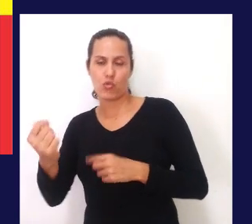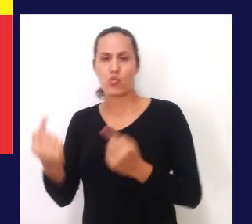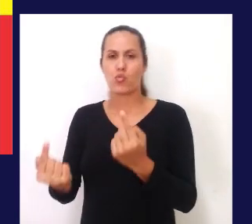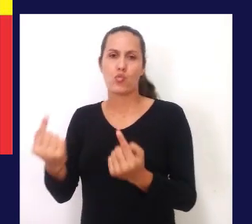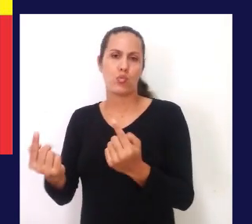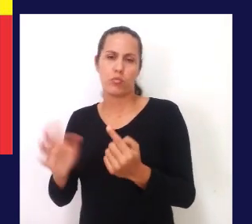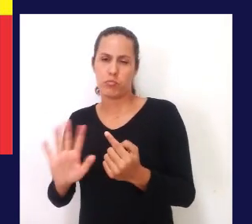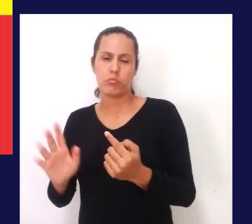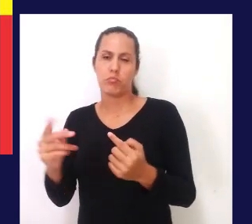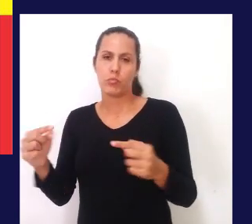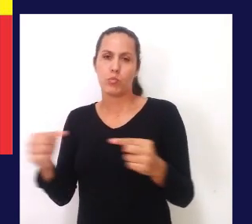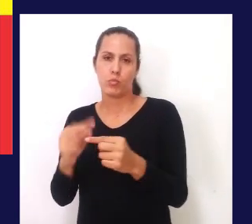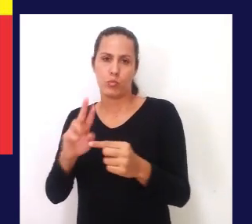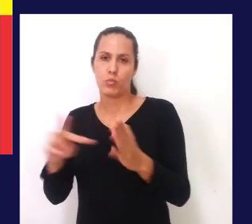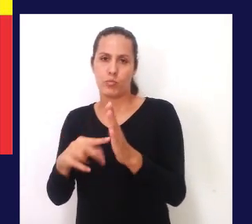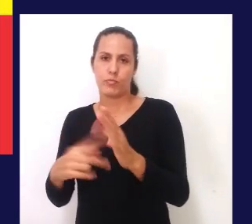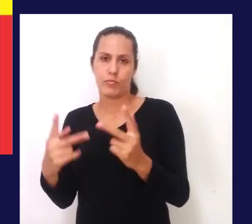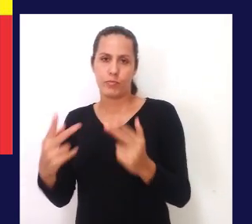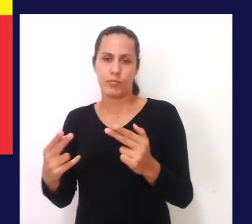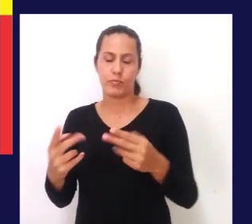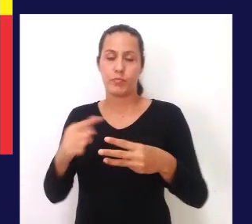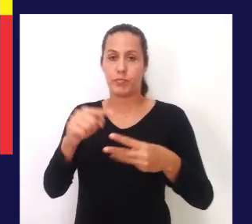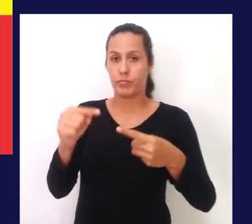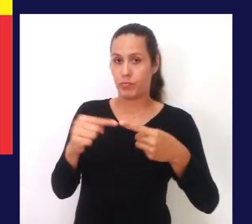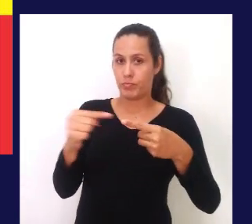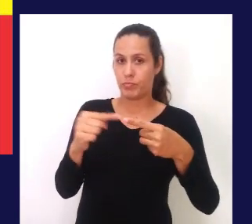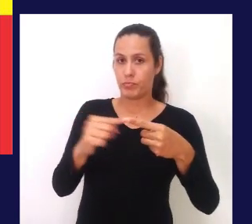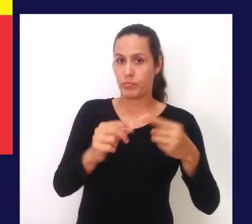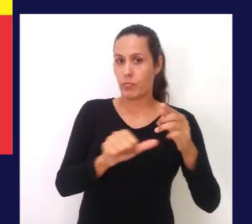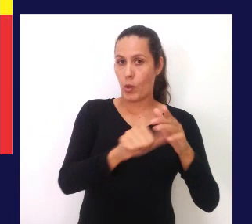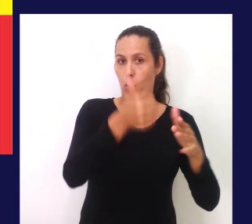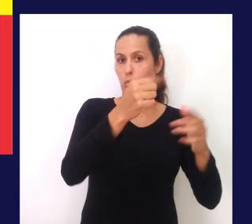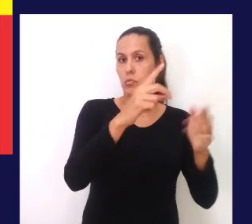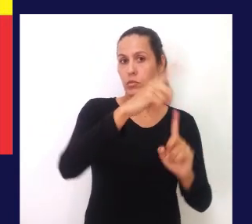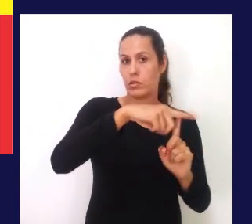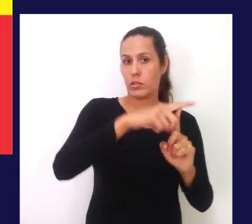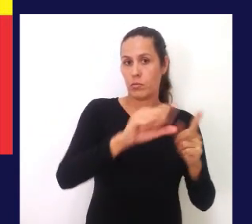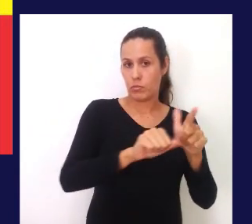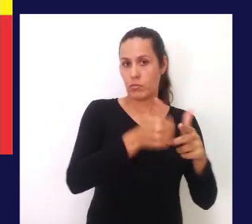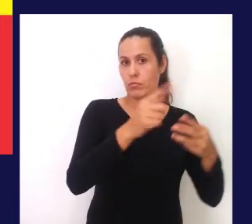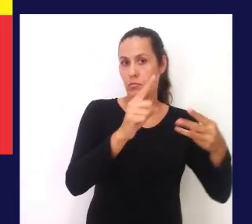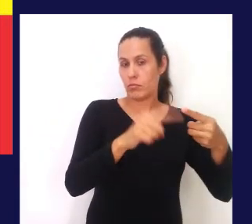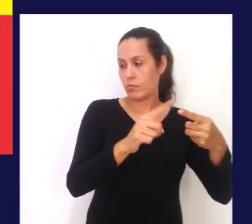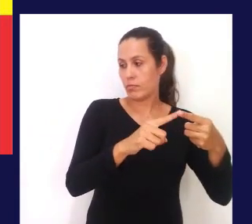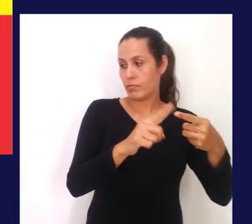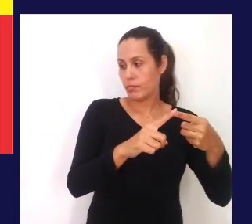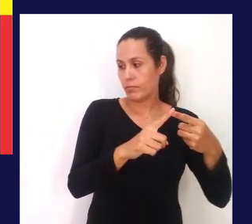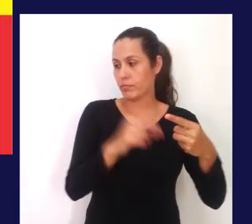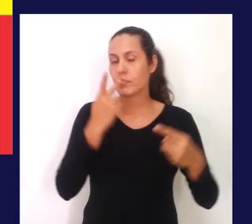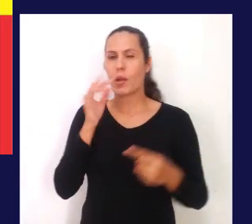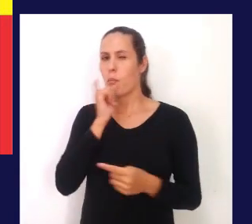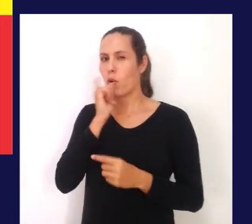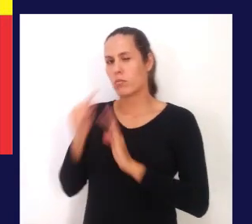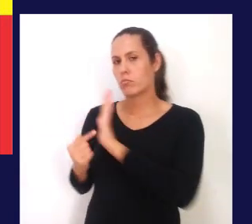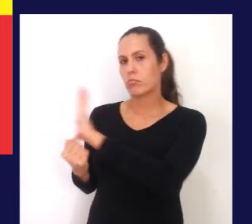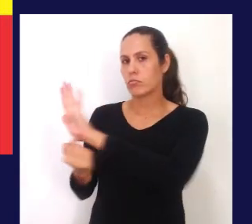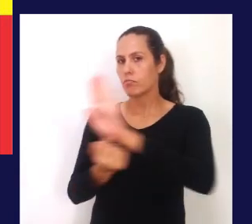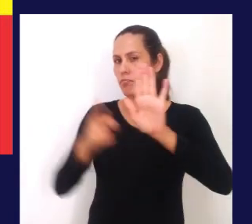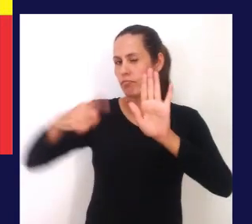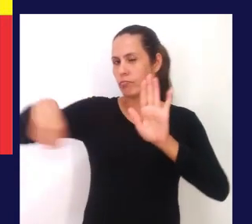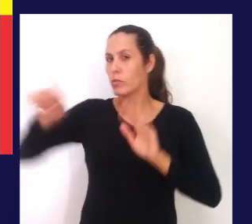a classificação dessas rochas, as rochas magmáticas, pela imagem que a gente